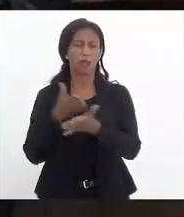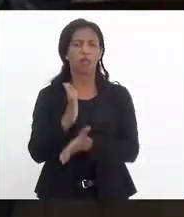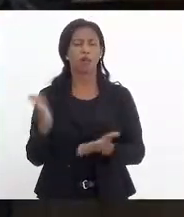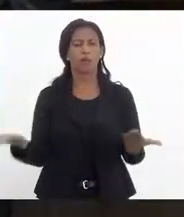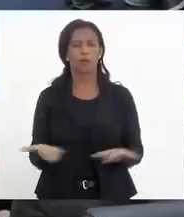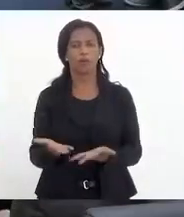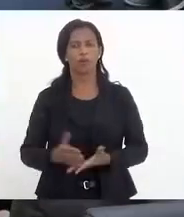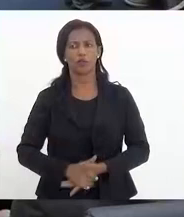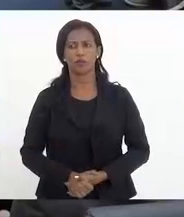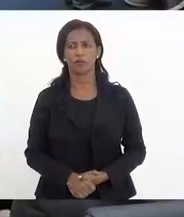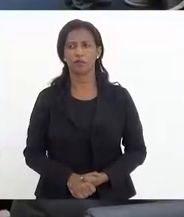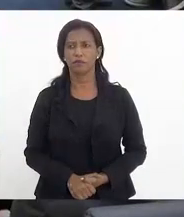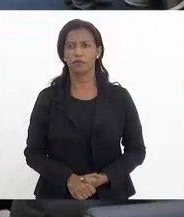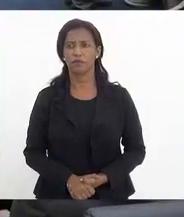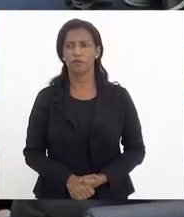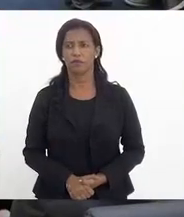hoje.